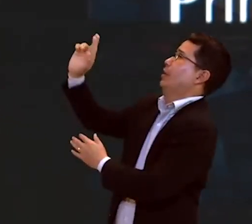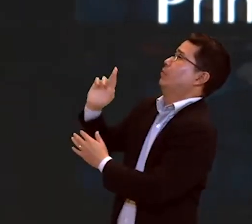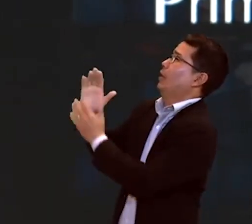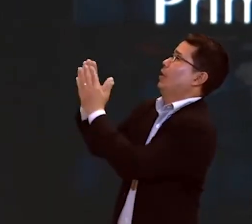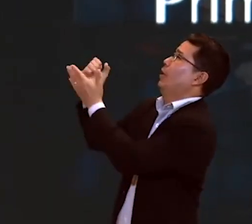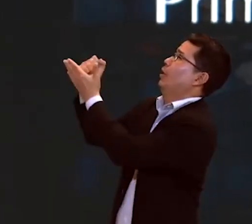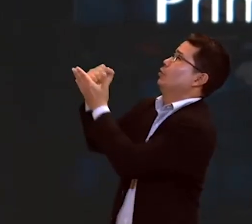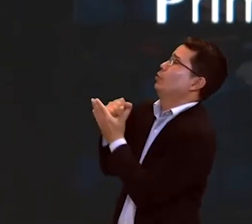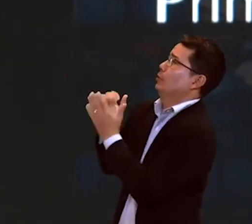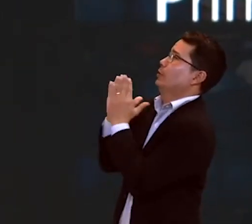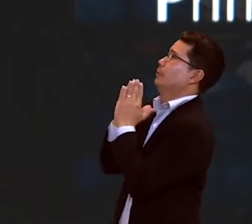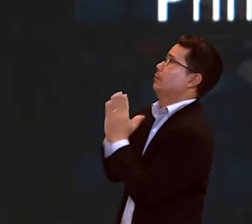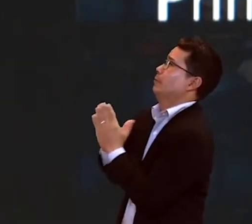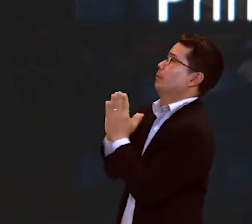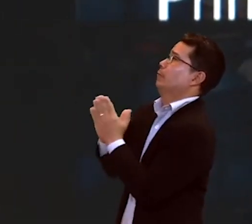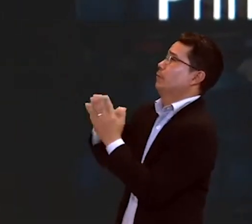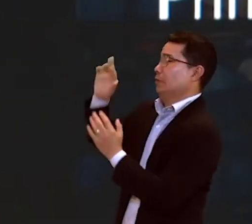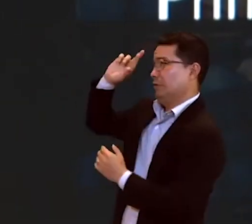pedido de oração.